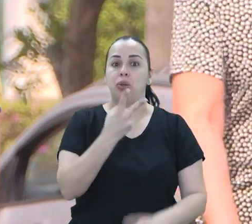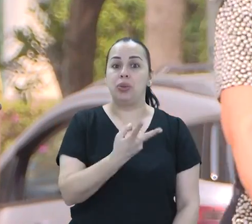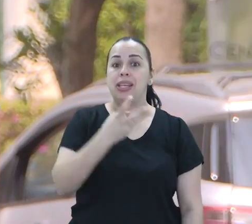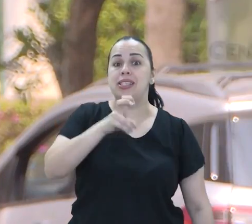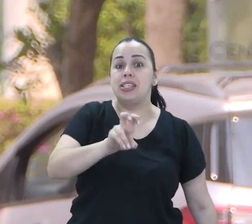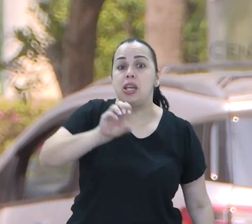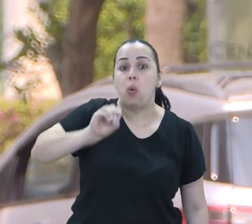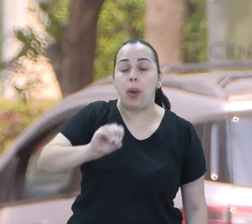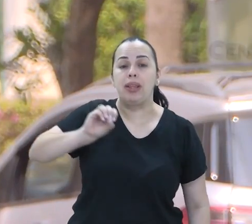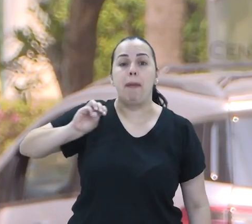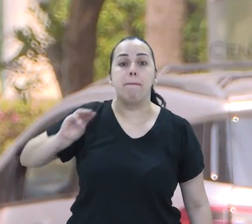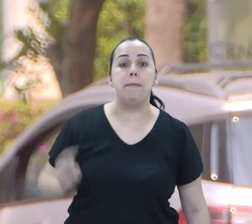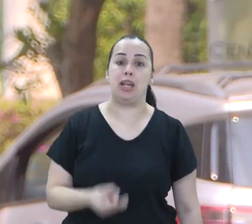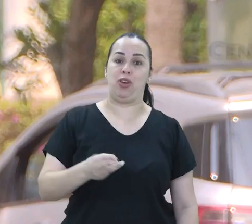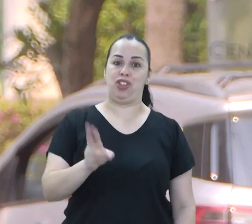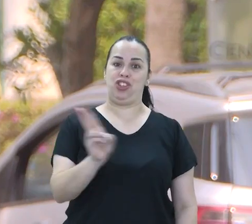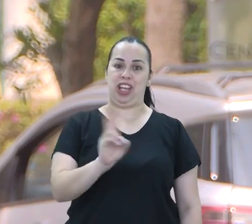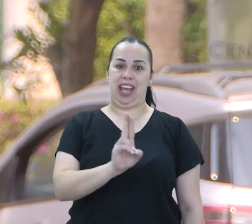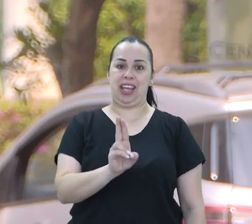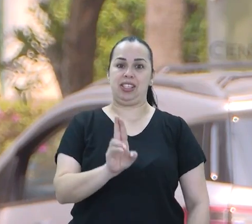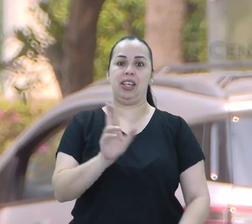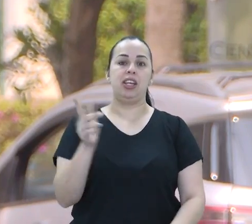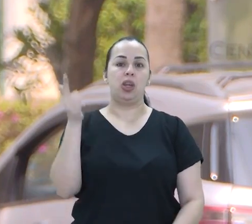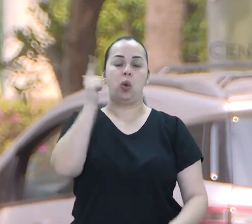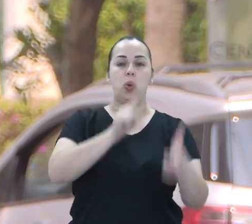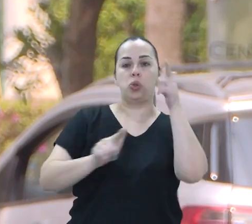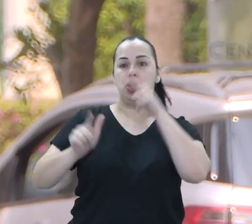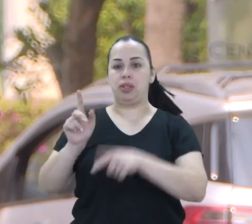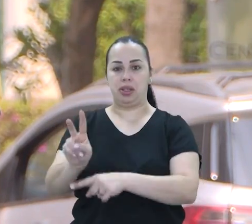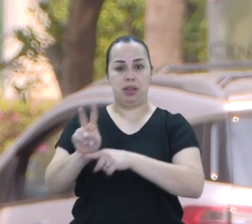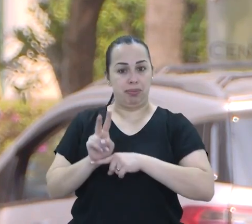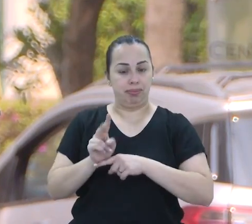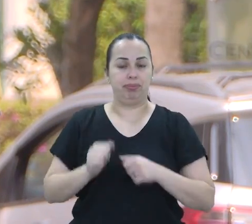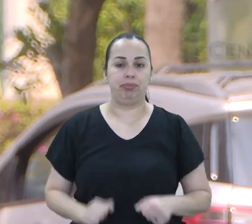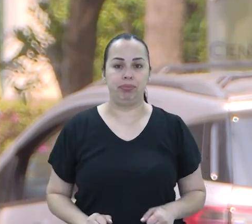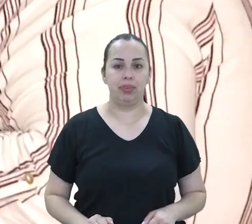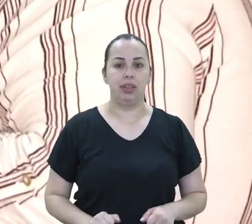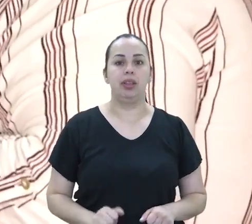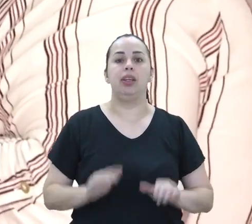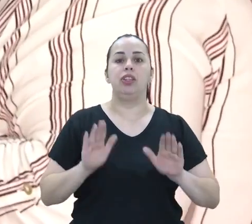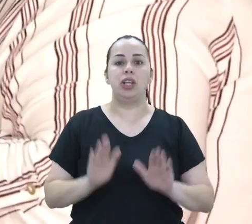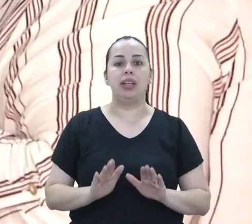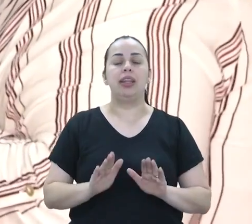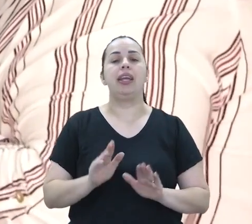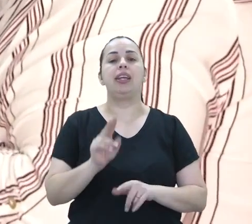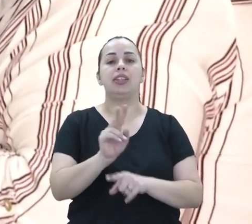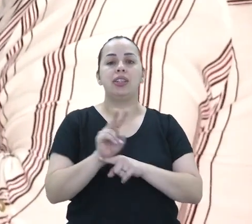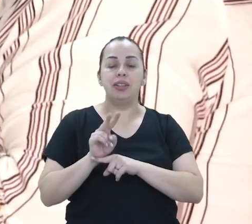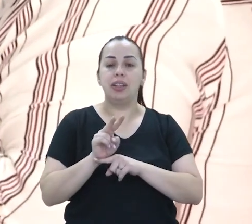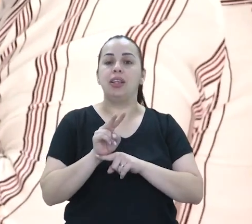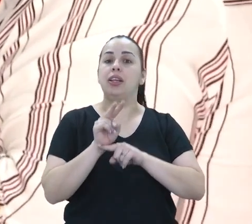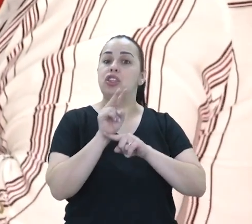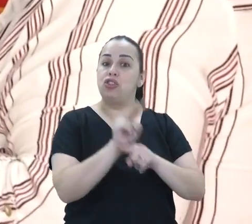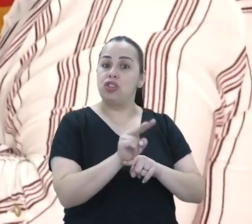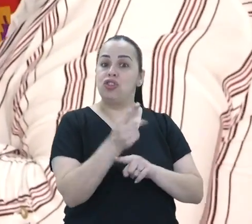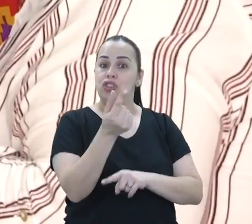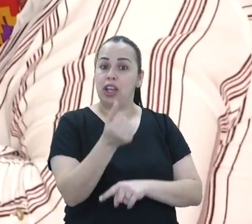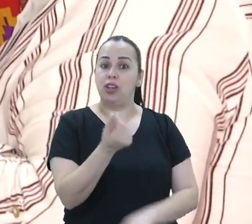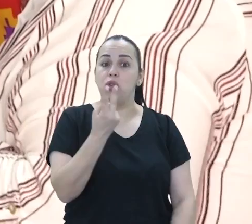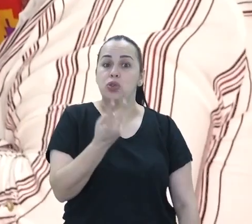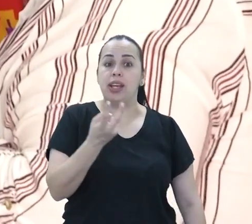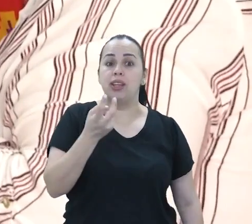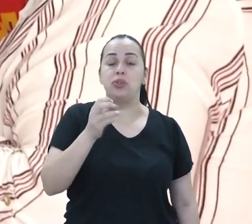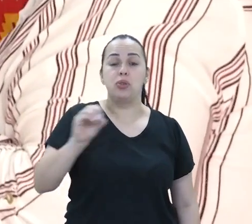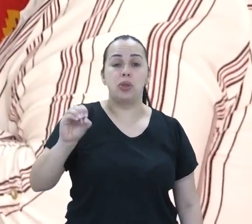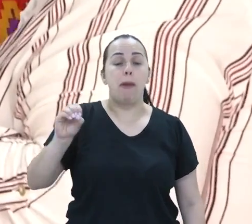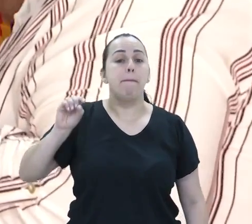mulheres. Já foram mais de 250 milhões de reais nesse plano. Os programas oferecem crédito pré-aprovado de